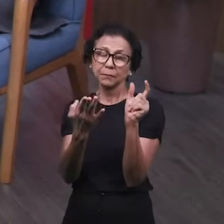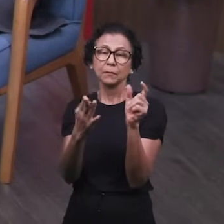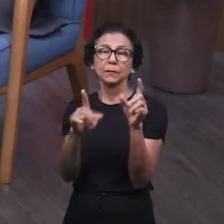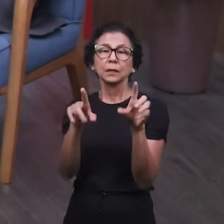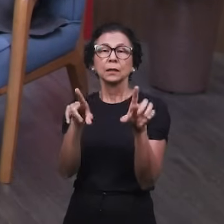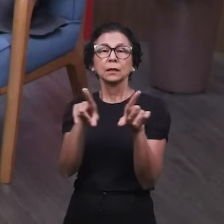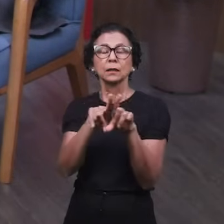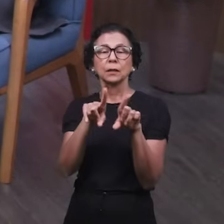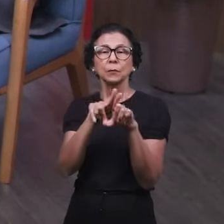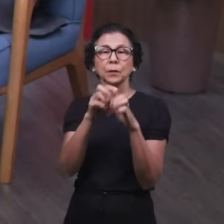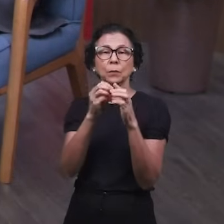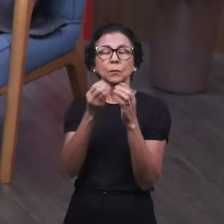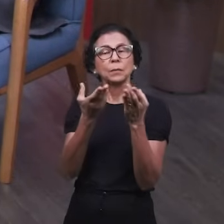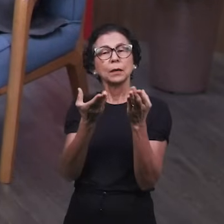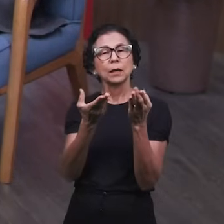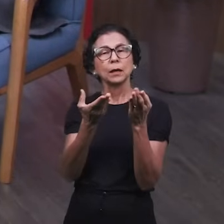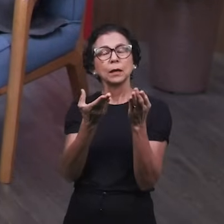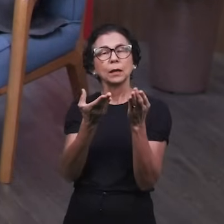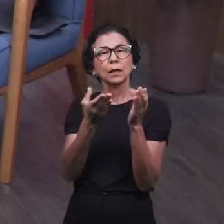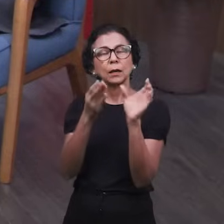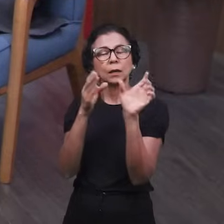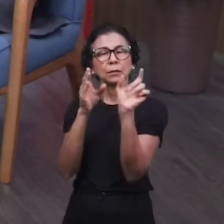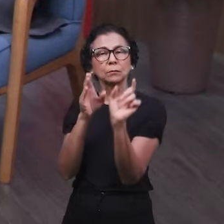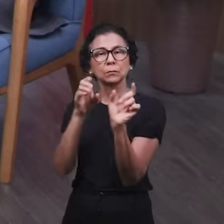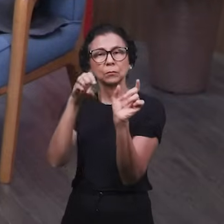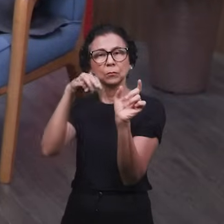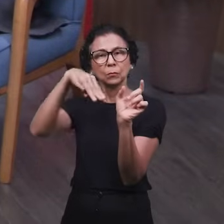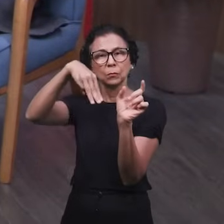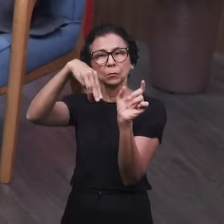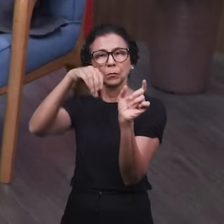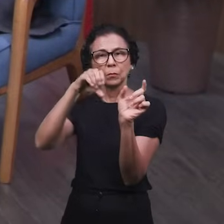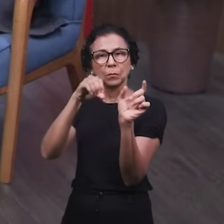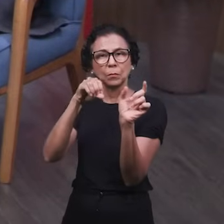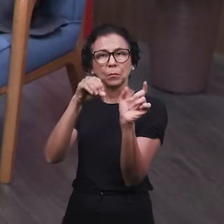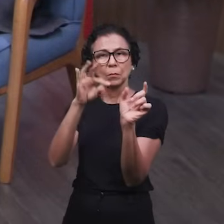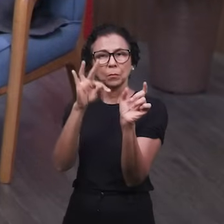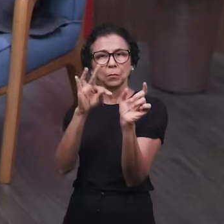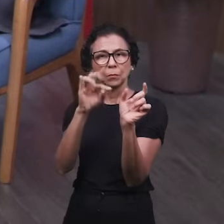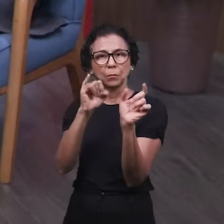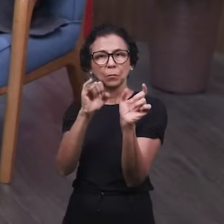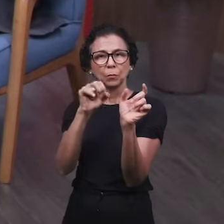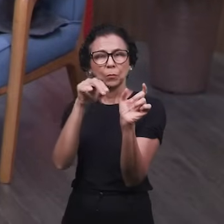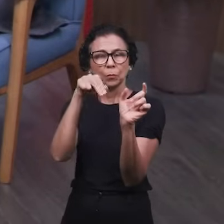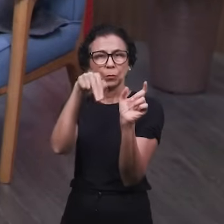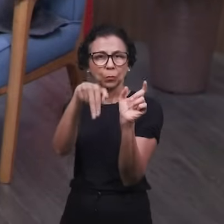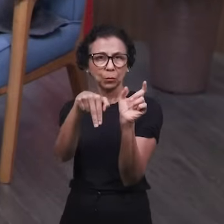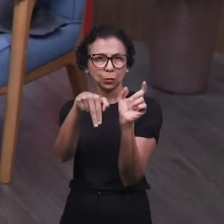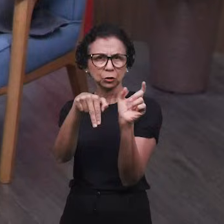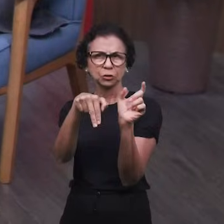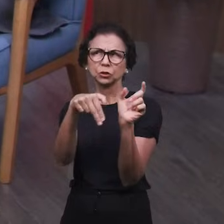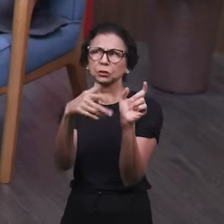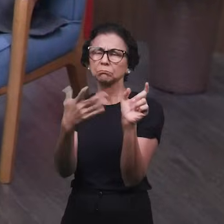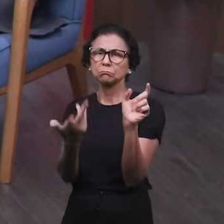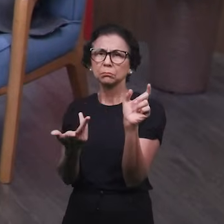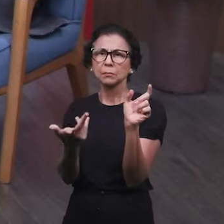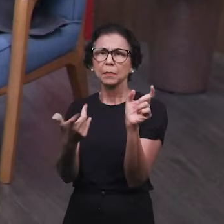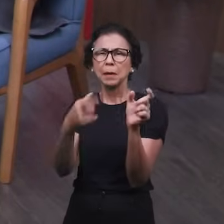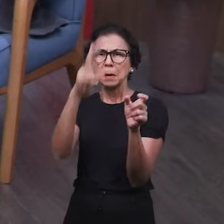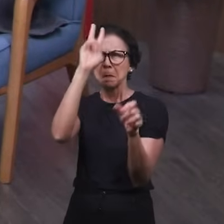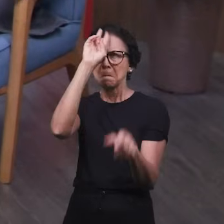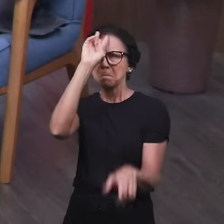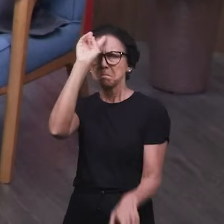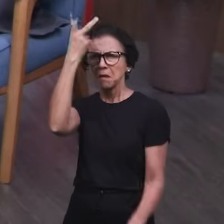uma subversão, ou seja, é uma postura de desobediência,